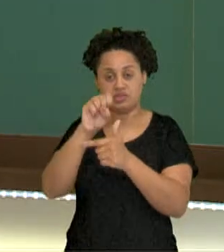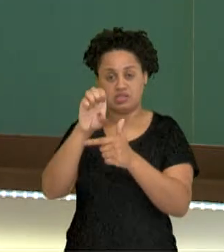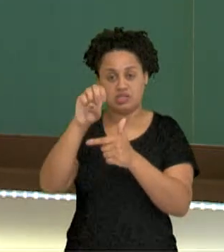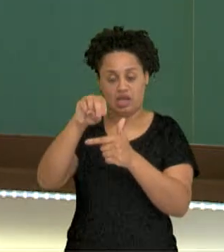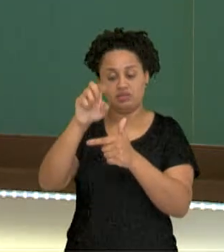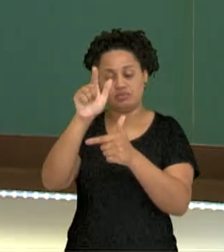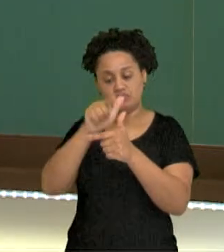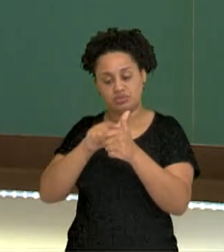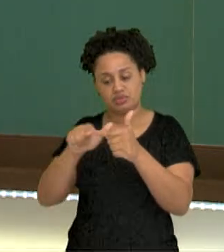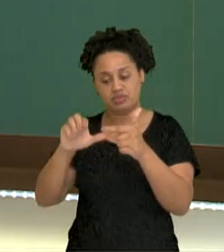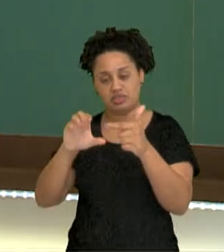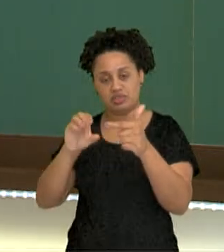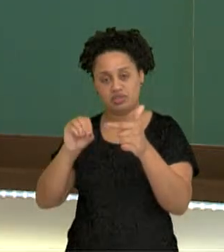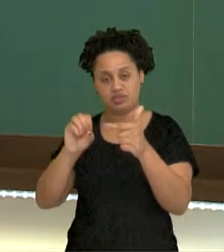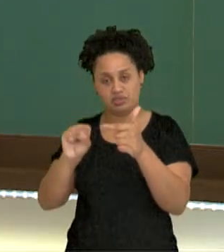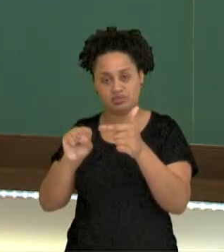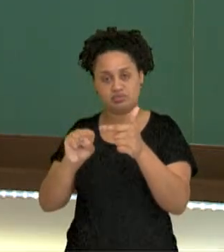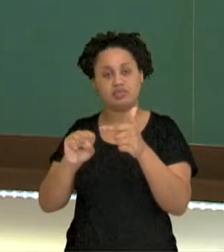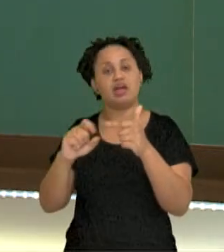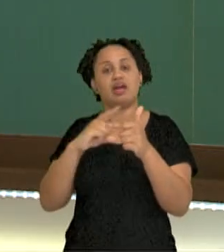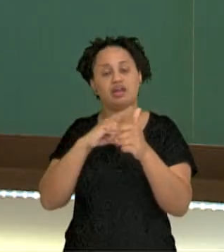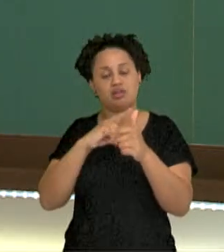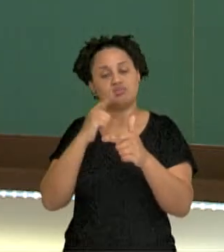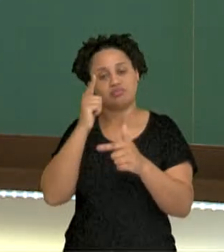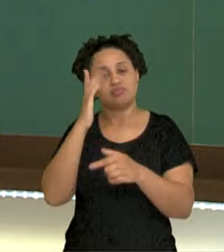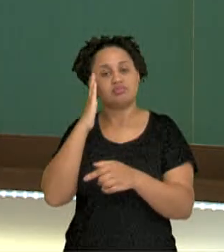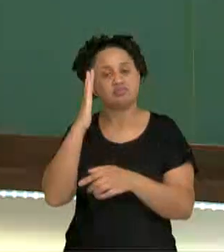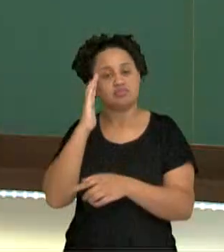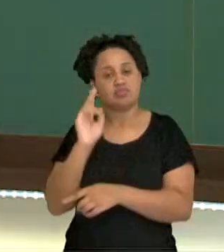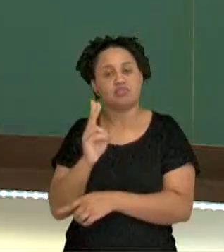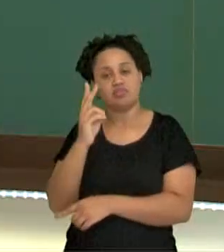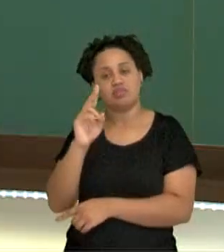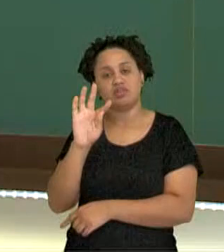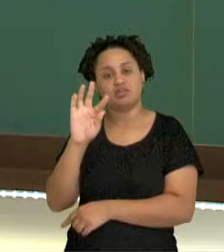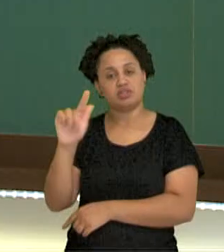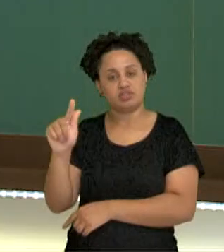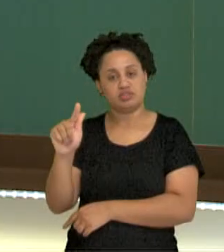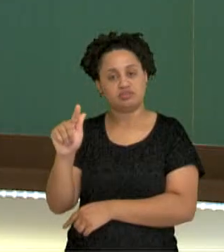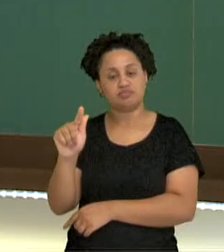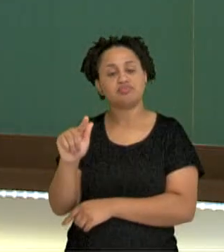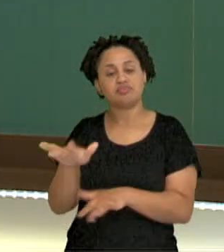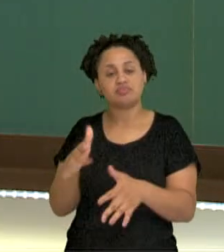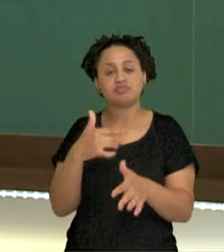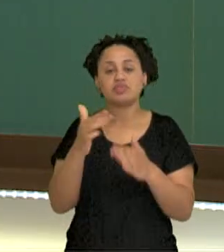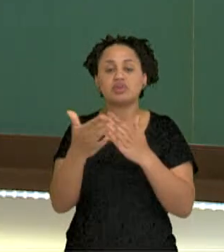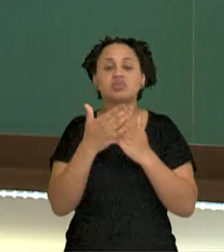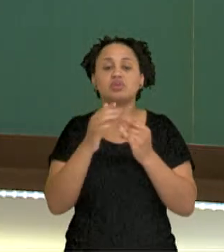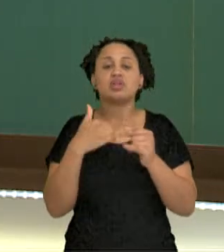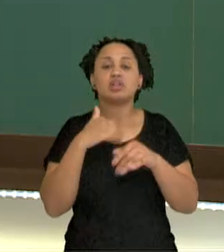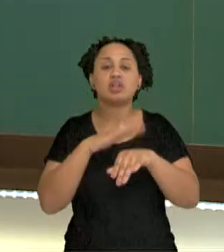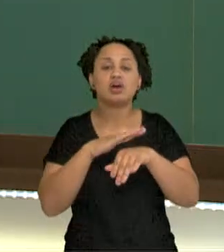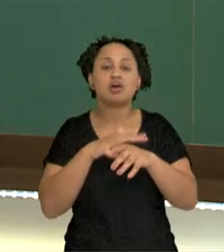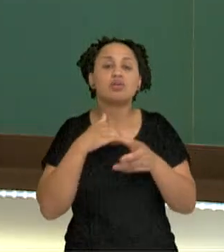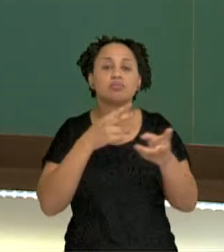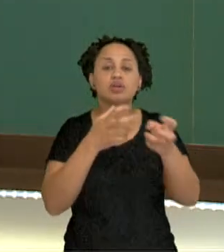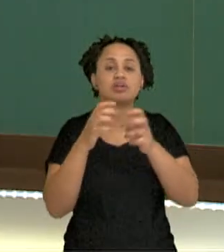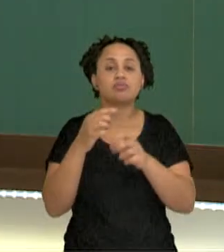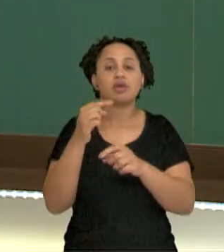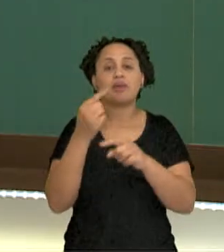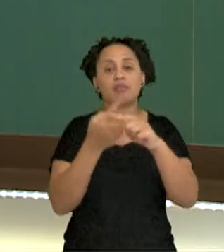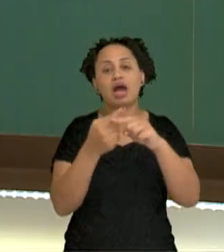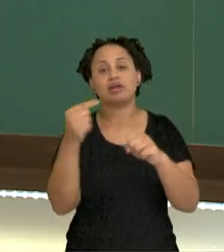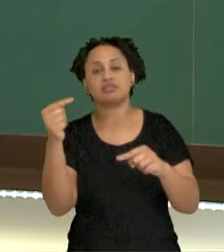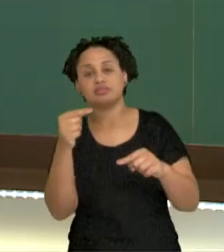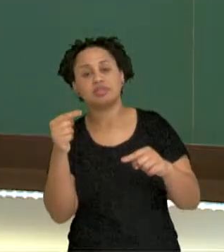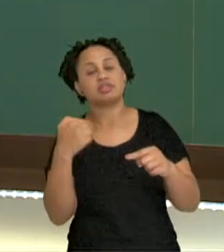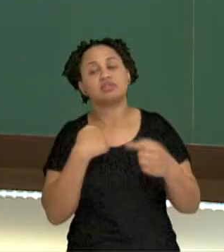pelo cosseno do ângulo, você obtém a sua tangente. Isso ajuda na hora de achar o sinal para que você não tenha que recorrer